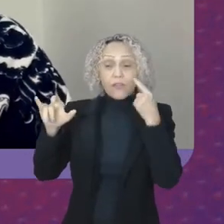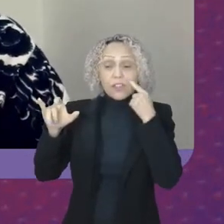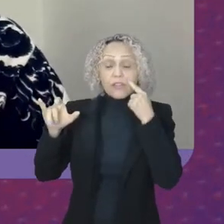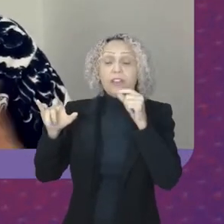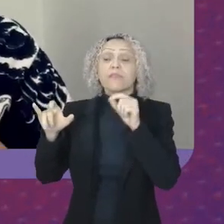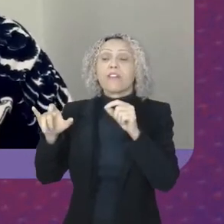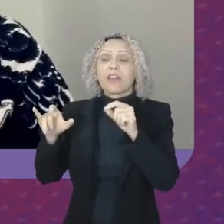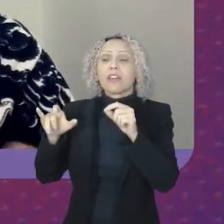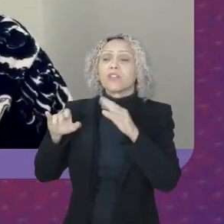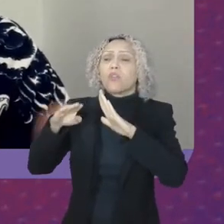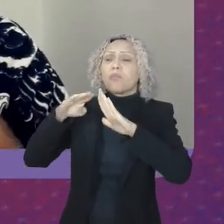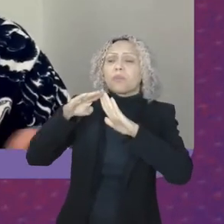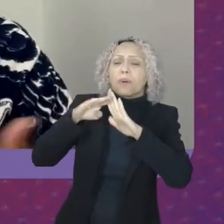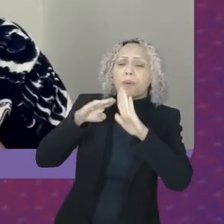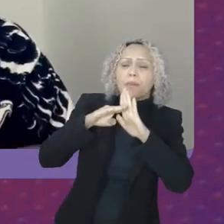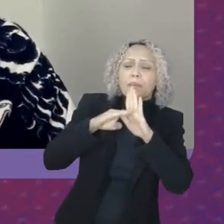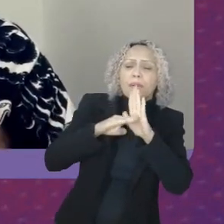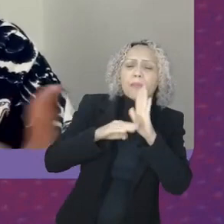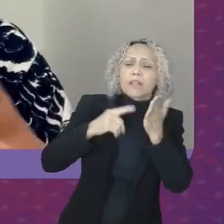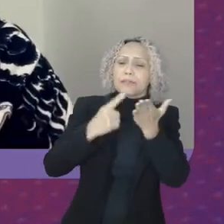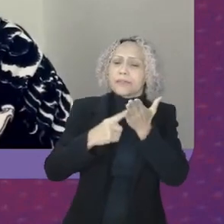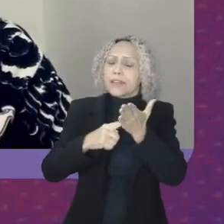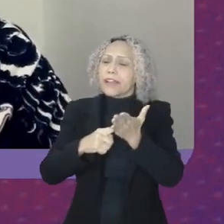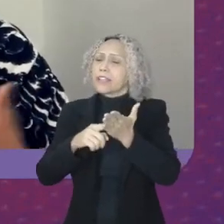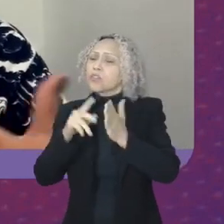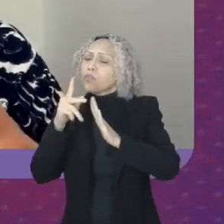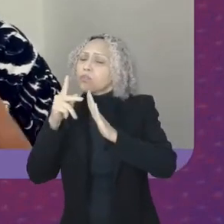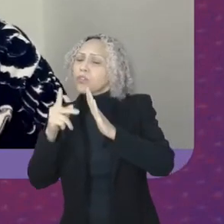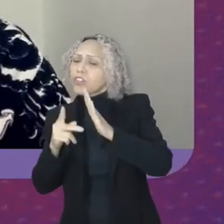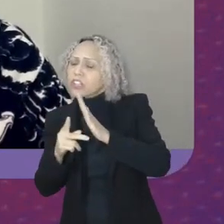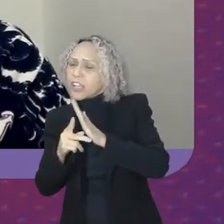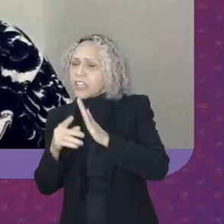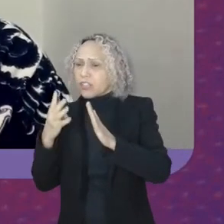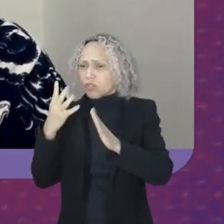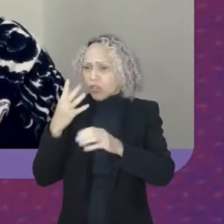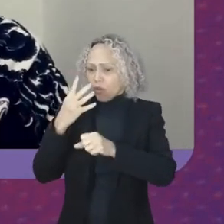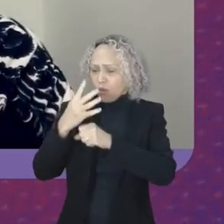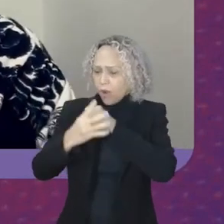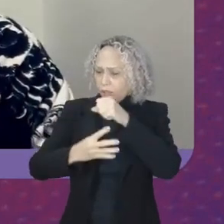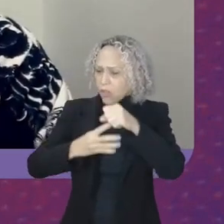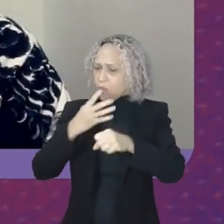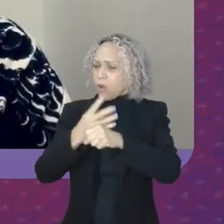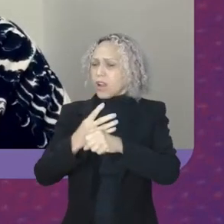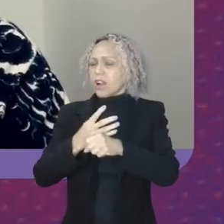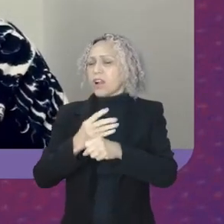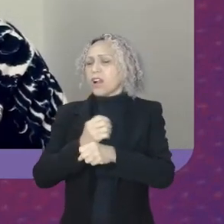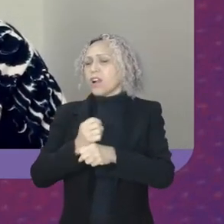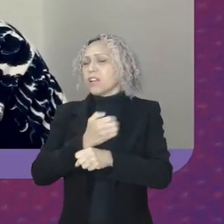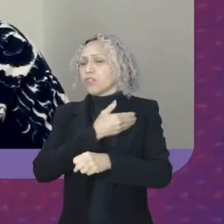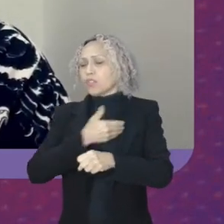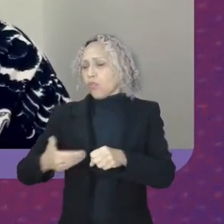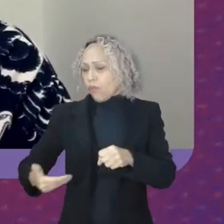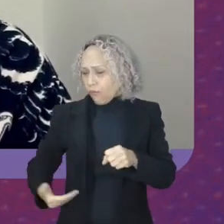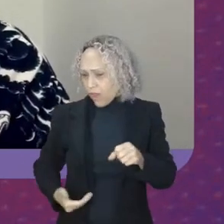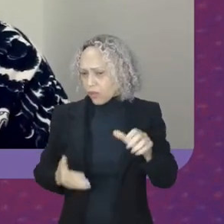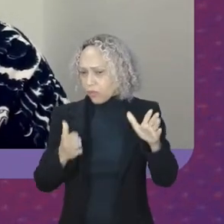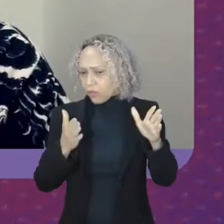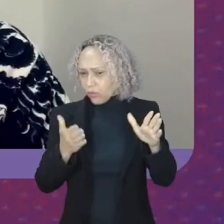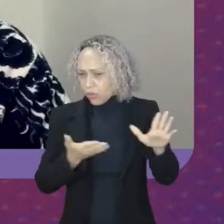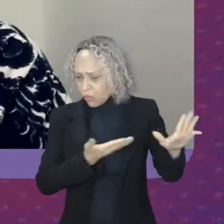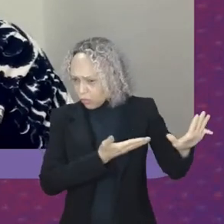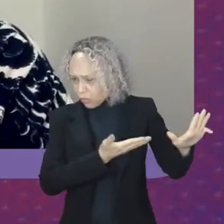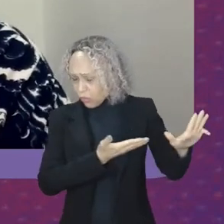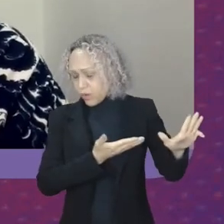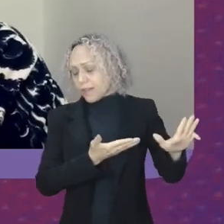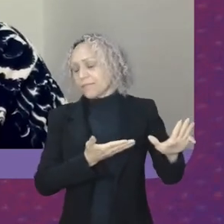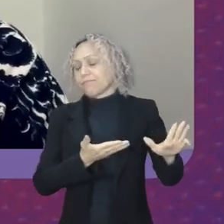Plurianual, e aí podem, então, participar, acompanhar os nossos programas e as nossas ações. Nós,